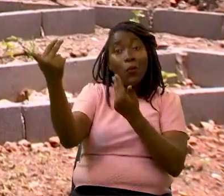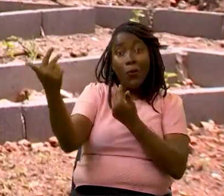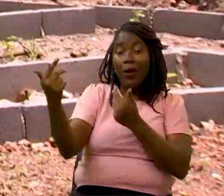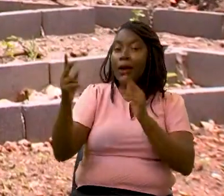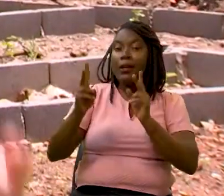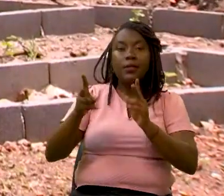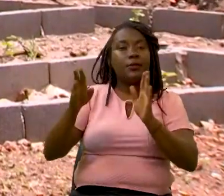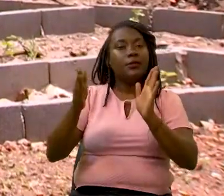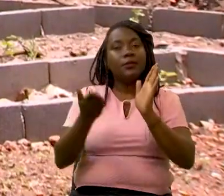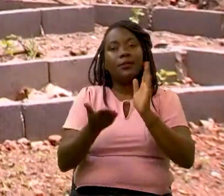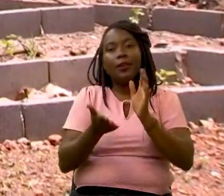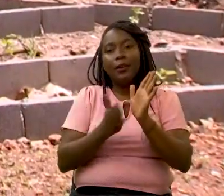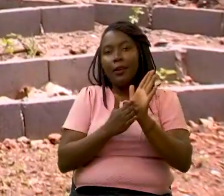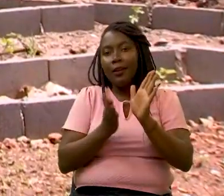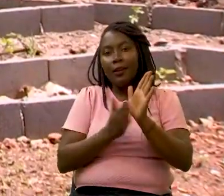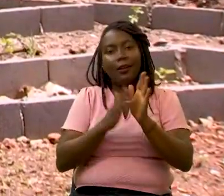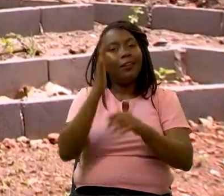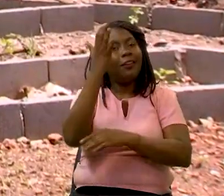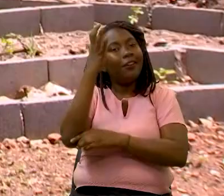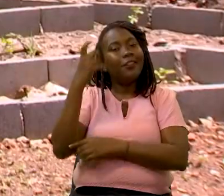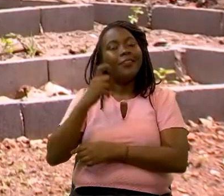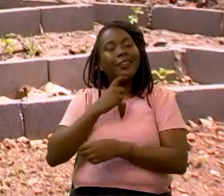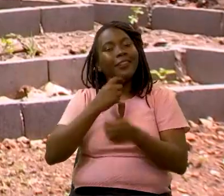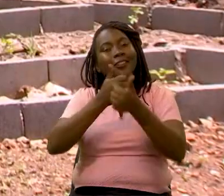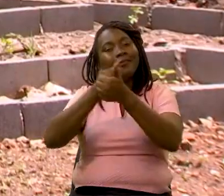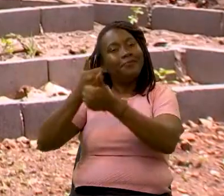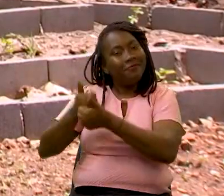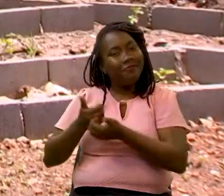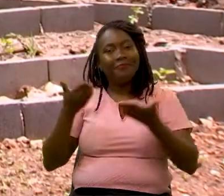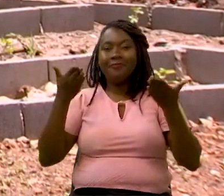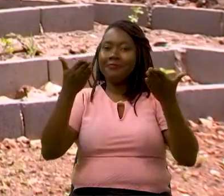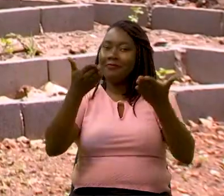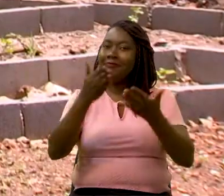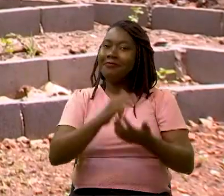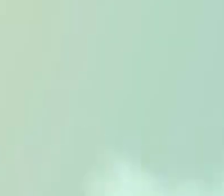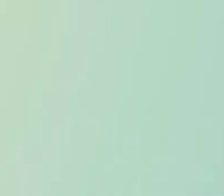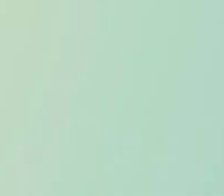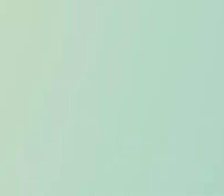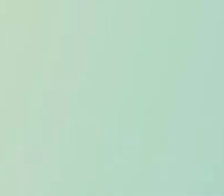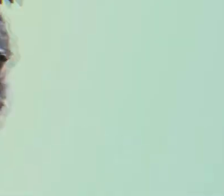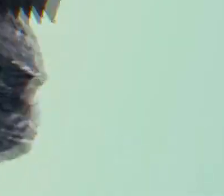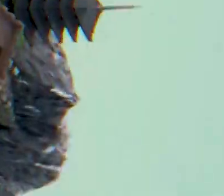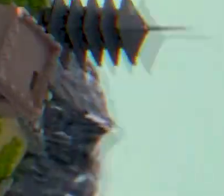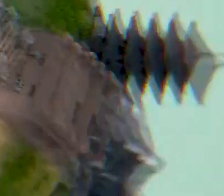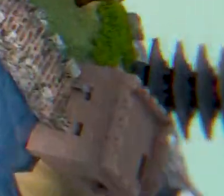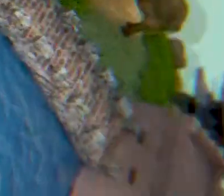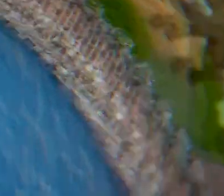programas do Giro, sempre com uma pauta ambiental de Campinas e região para você.